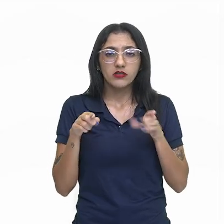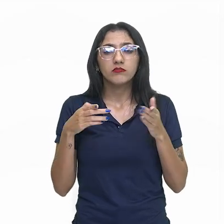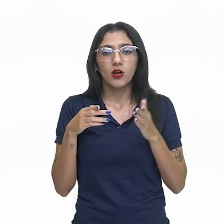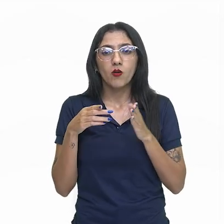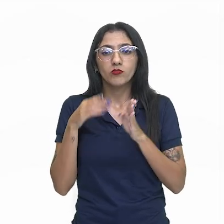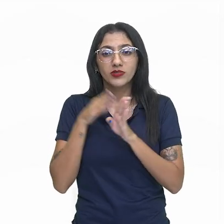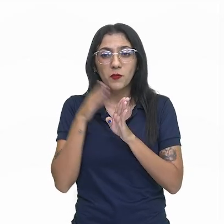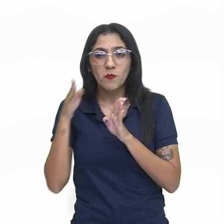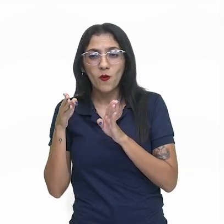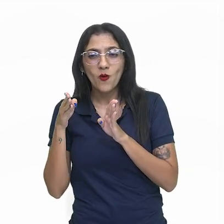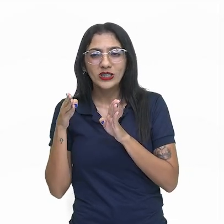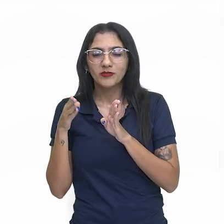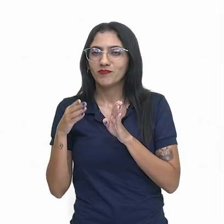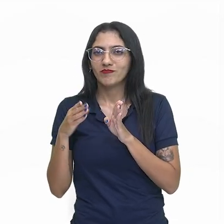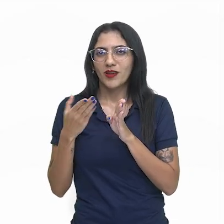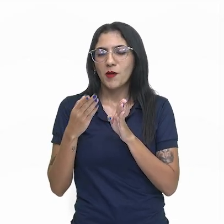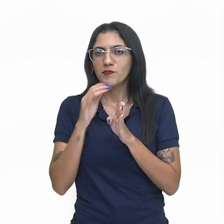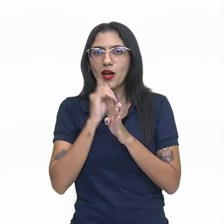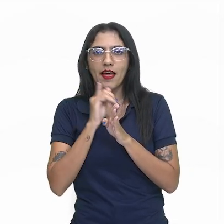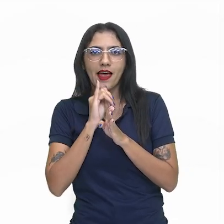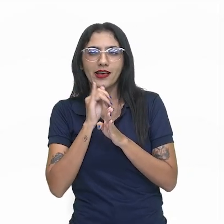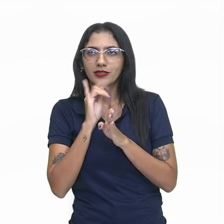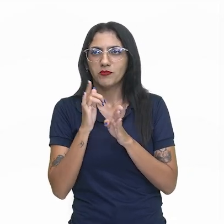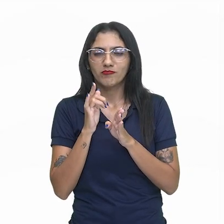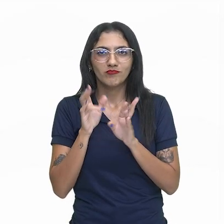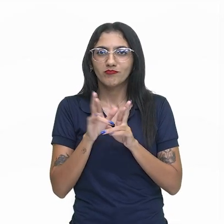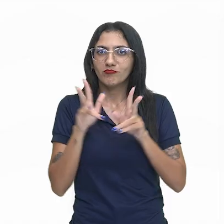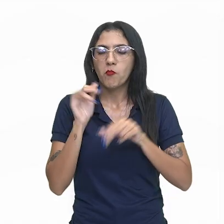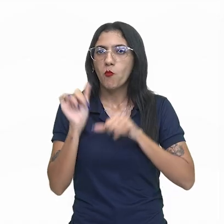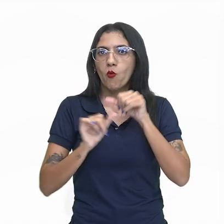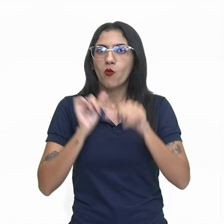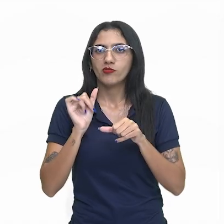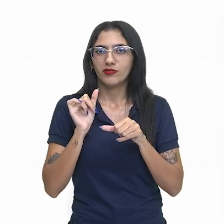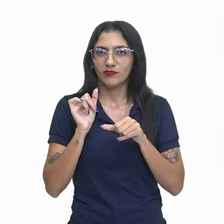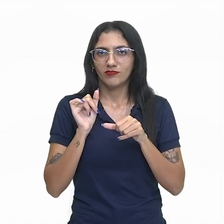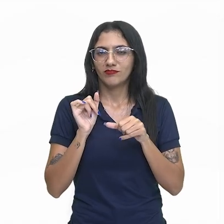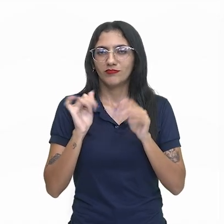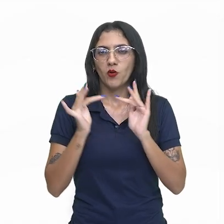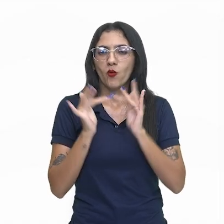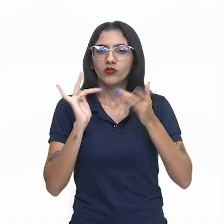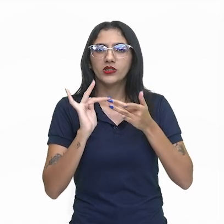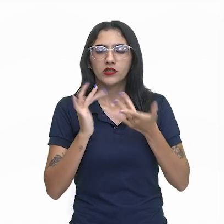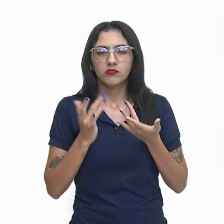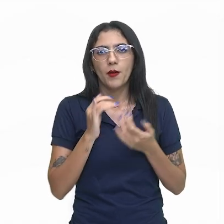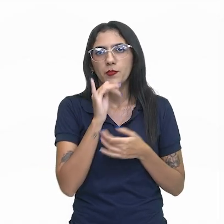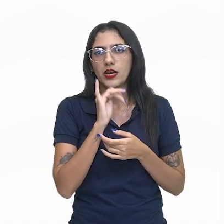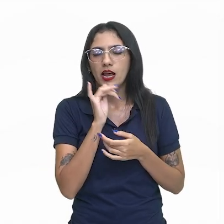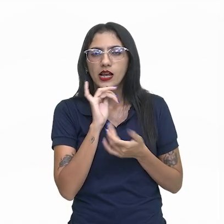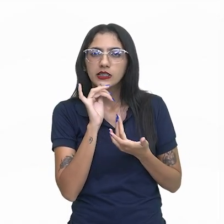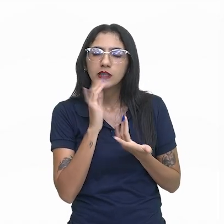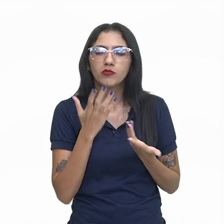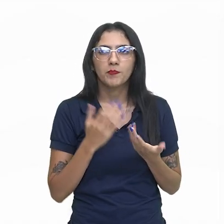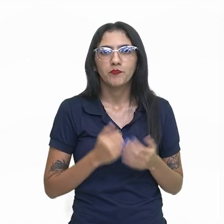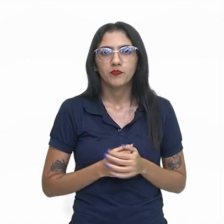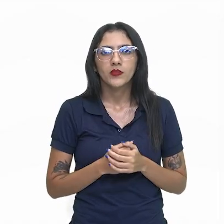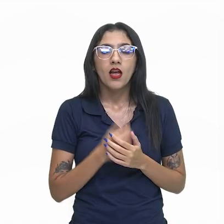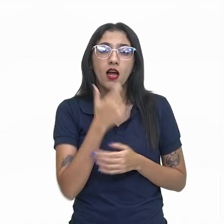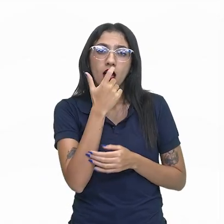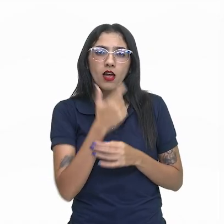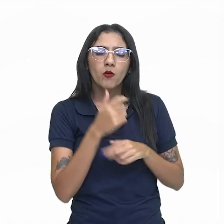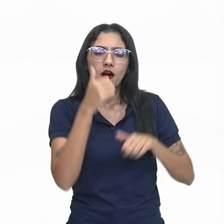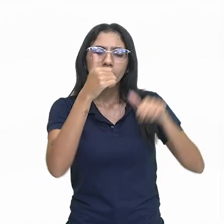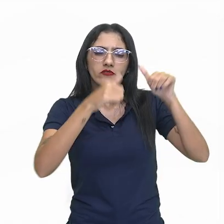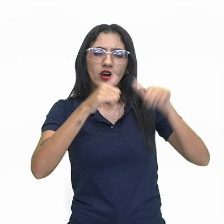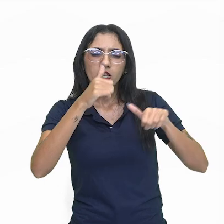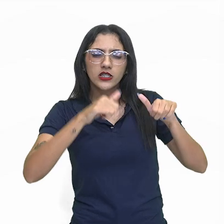que não deu certo. A primeira conversa. Olha, fulano, eu avaliei o seu pedido. Aí,